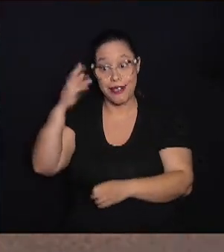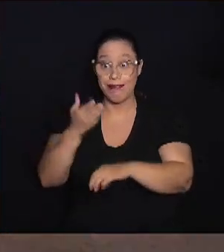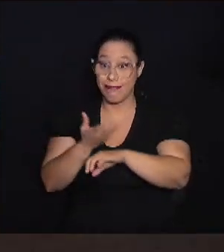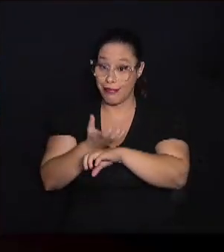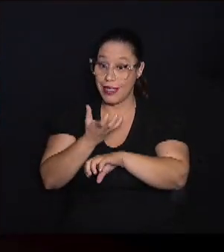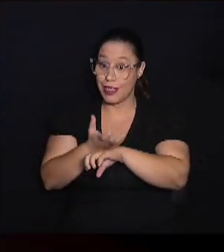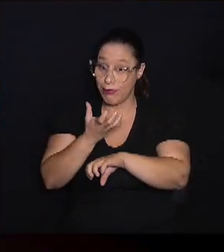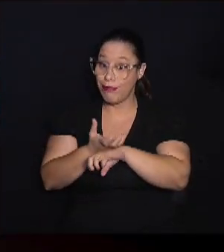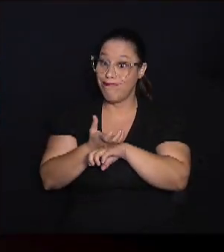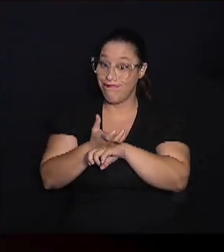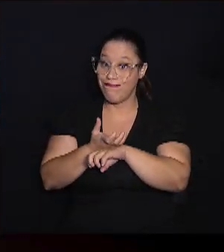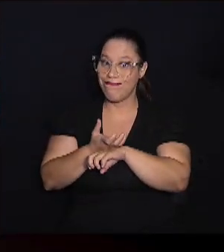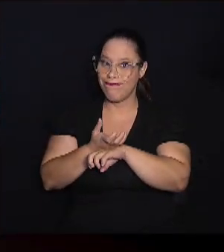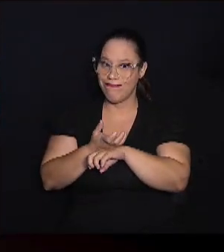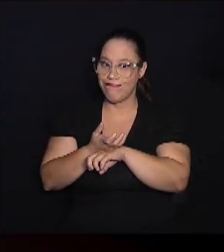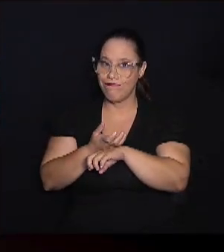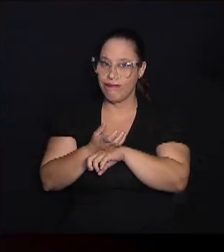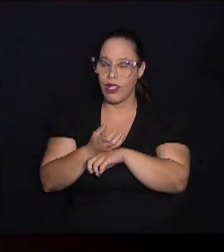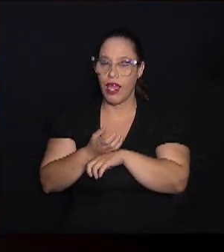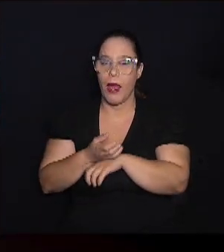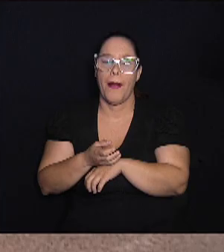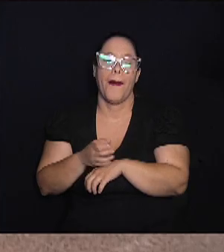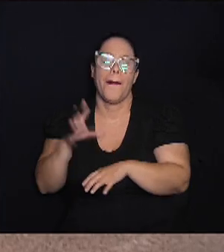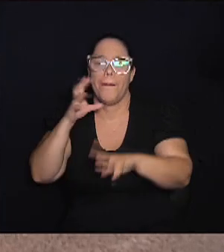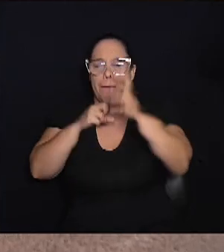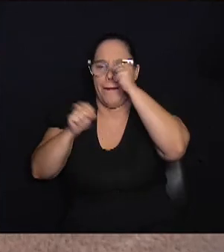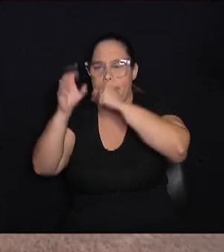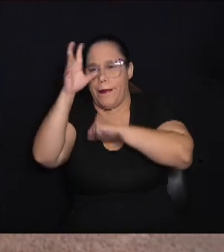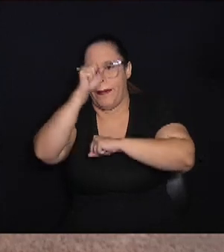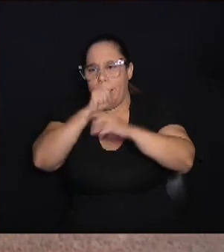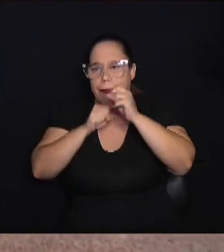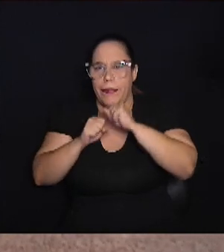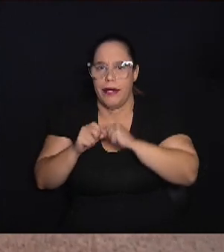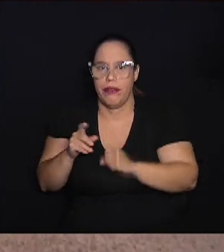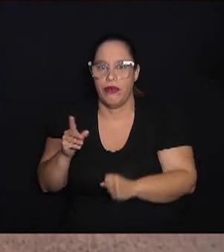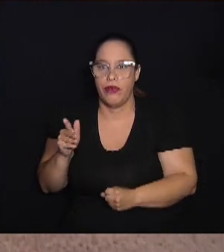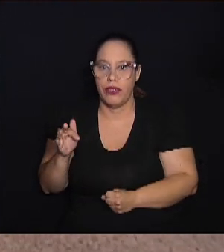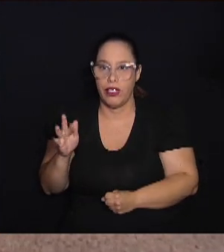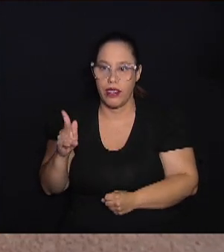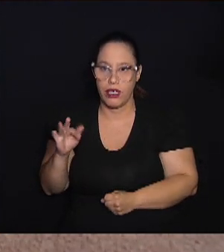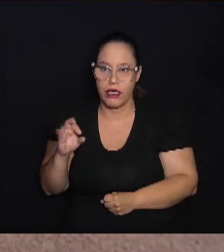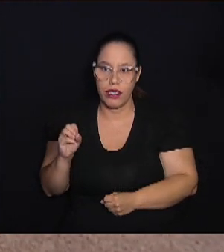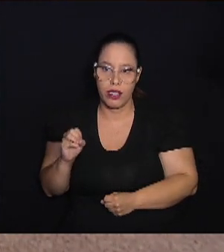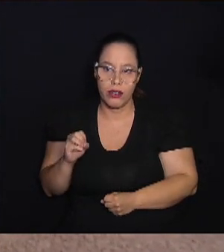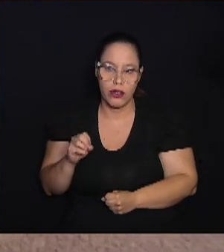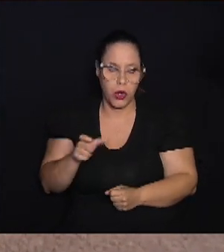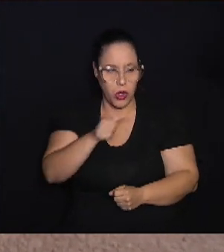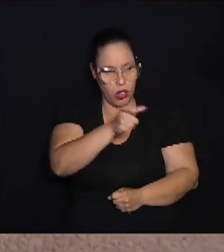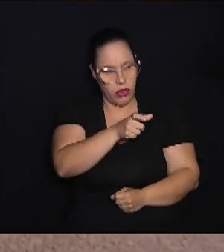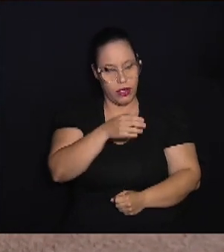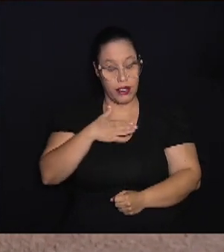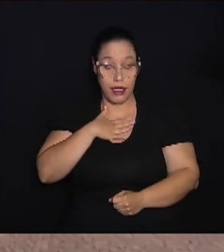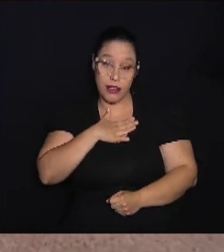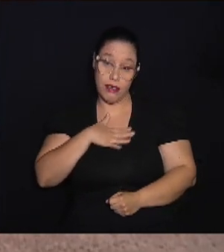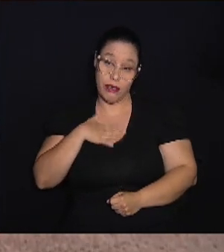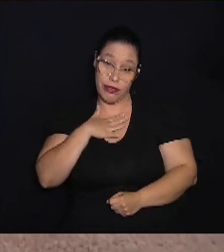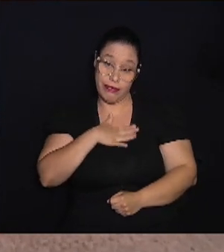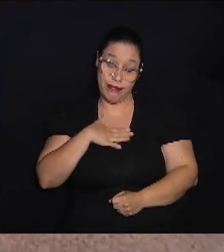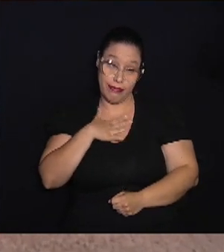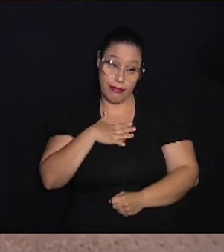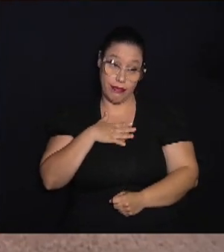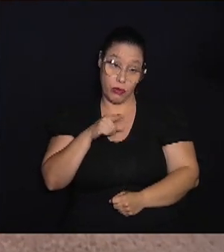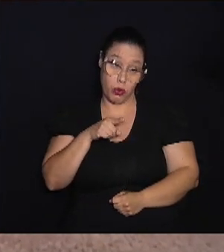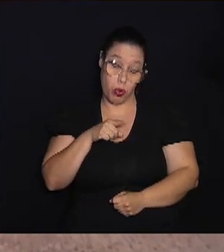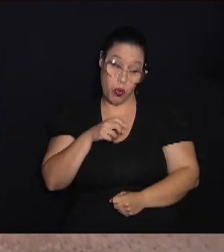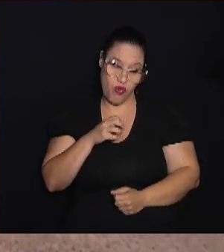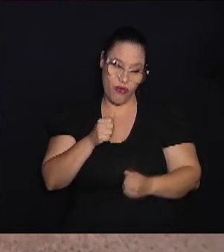E a gente também aprende muito sobre o Francisco Glicério. Qual cantinho daqui você mais gosta, que você sempre tá